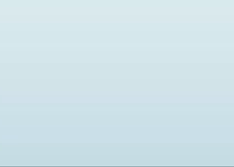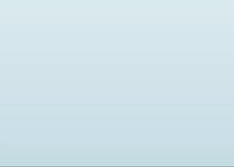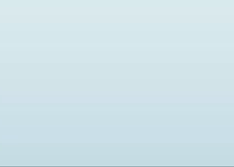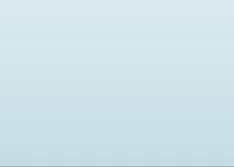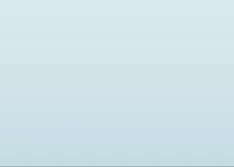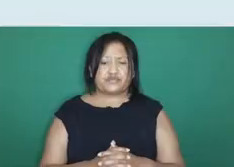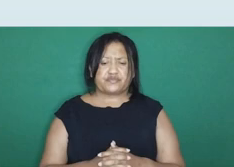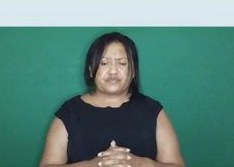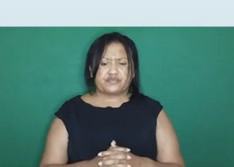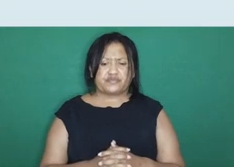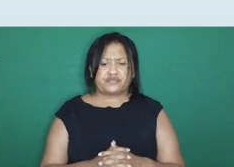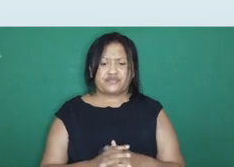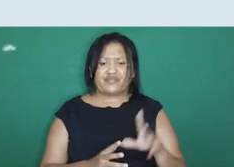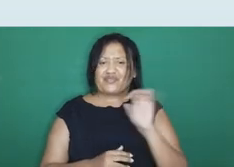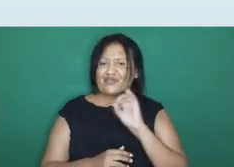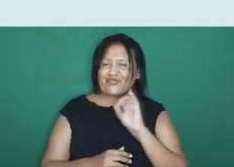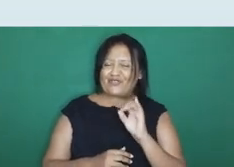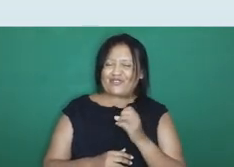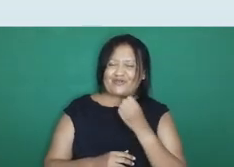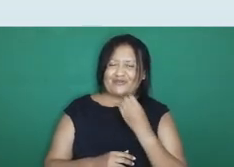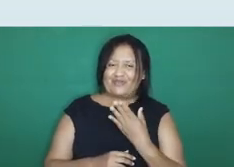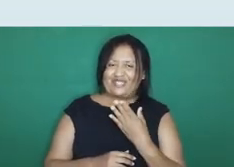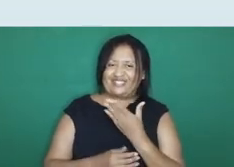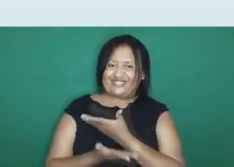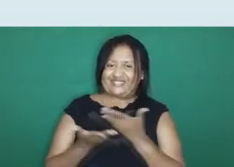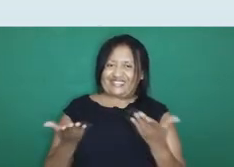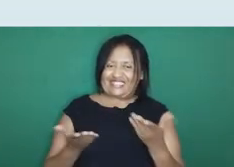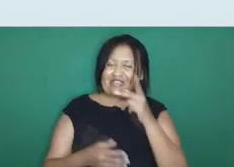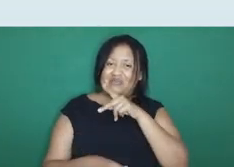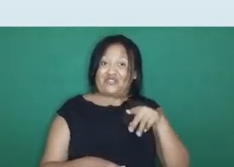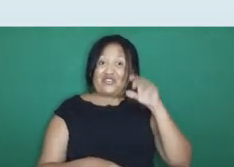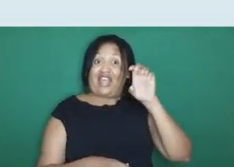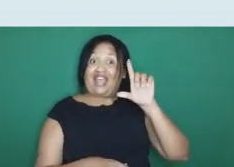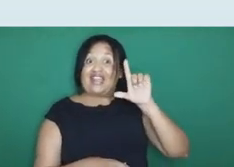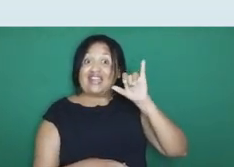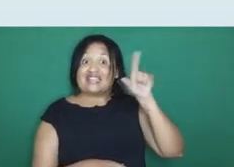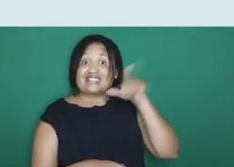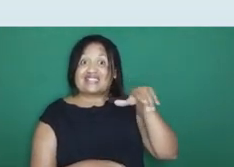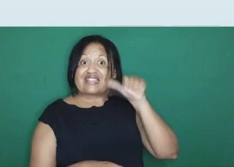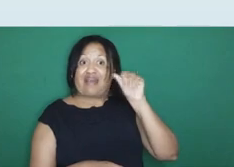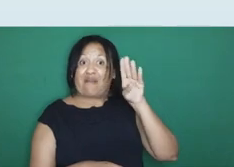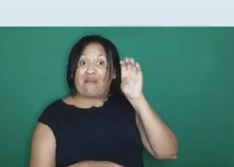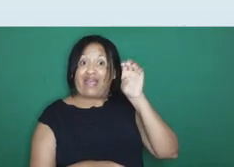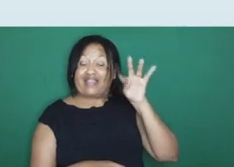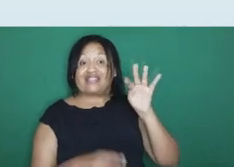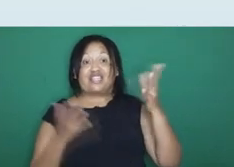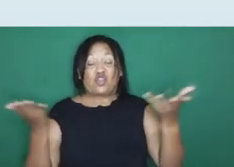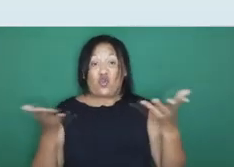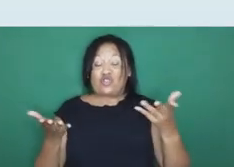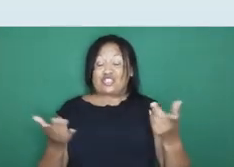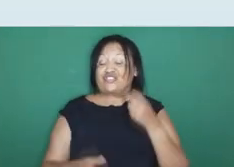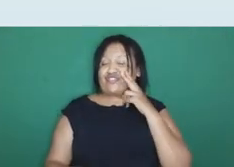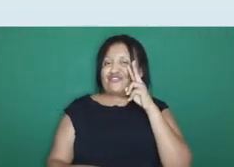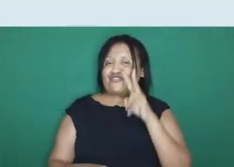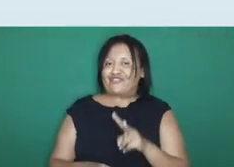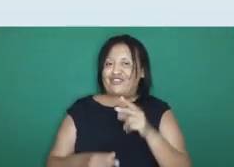E aí galerinha do presuper tudo bem com vocês aqui a professora Elizabeth E hoje nós vamos resolver as questões da prova